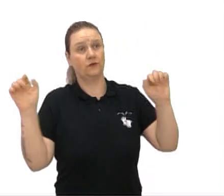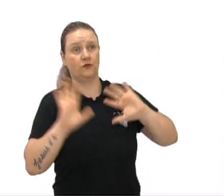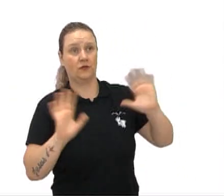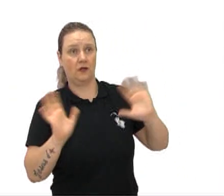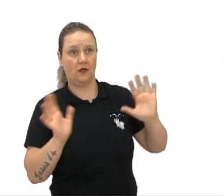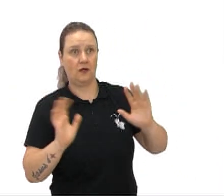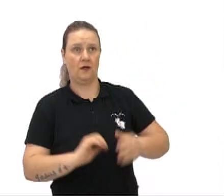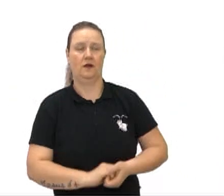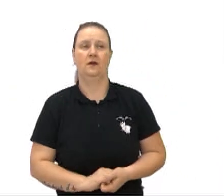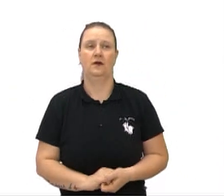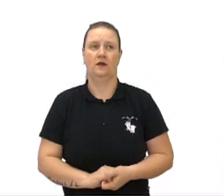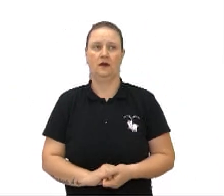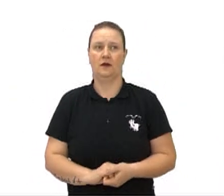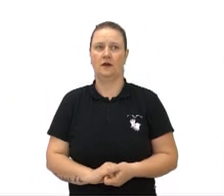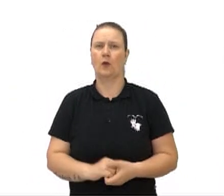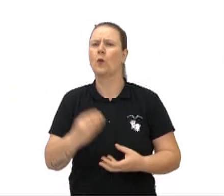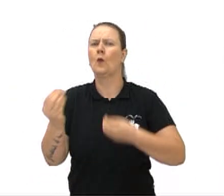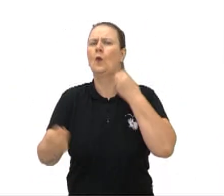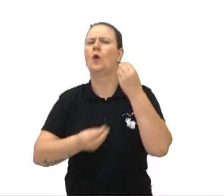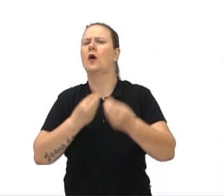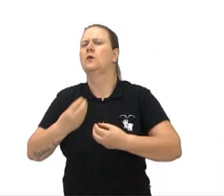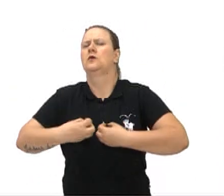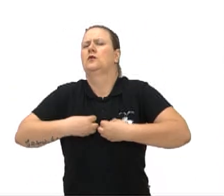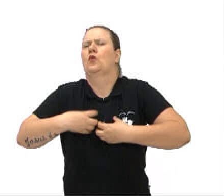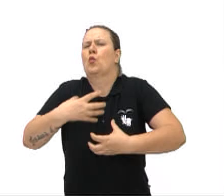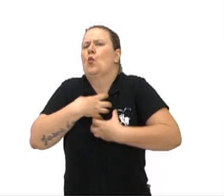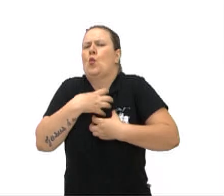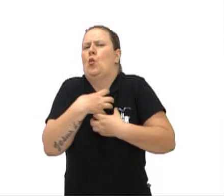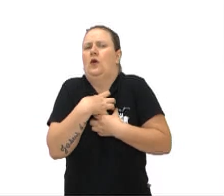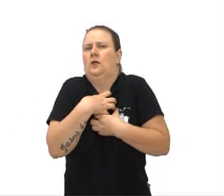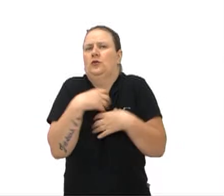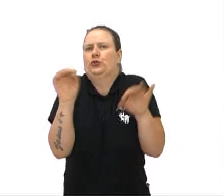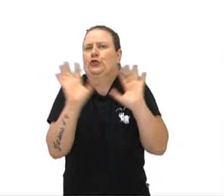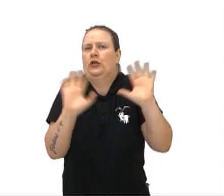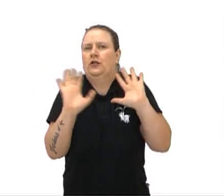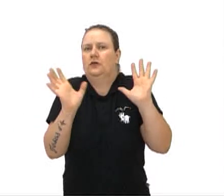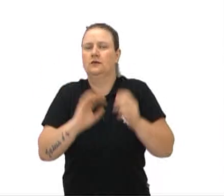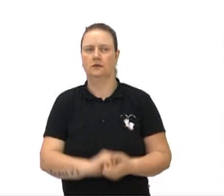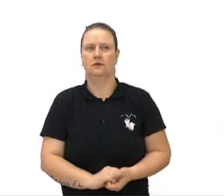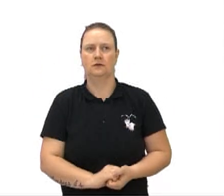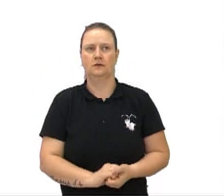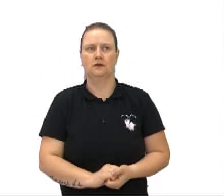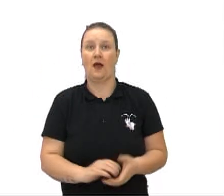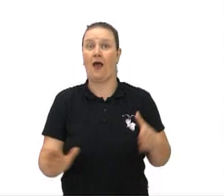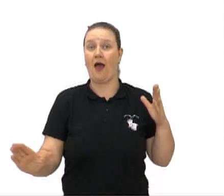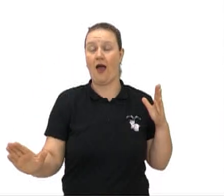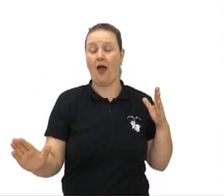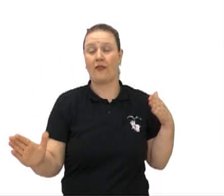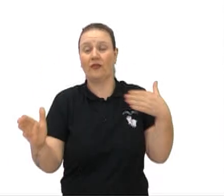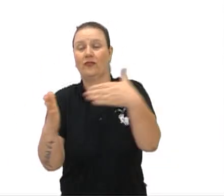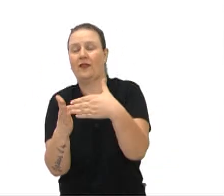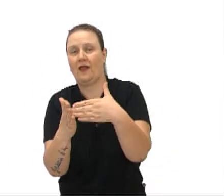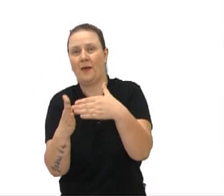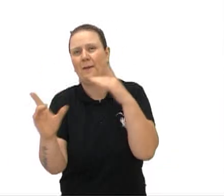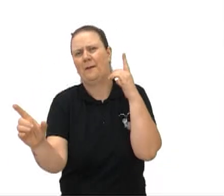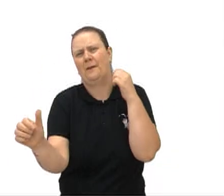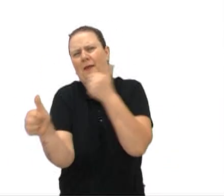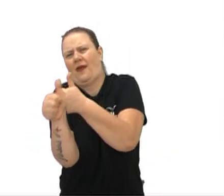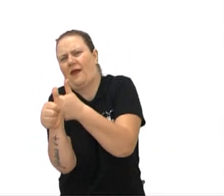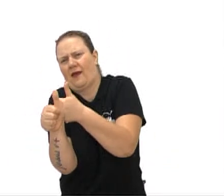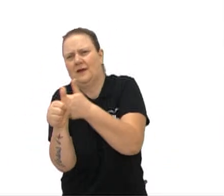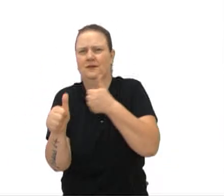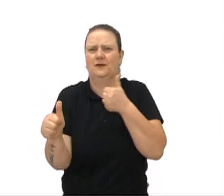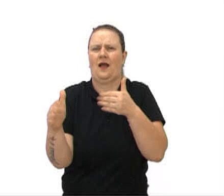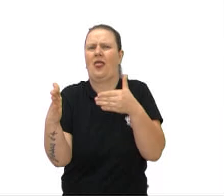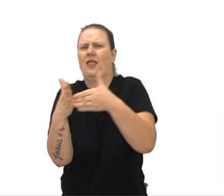quais são as expressões que utilizamos para completar? Na despedida, utilizamos hasta luego. E a Laura responde, nos